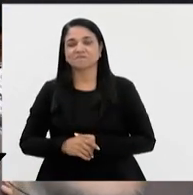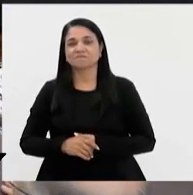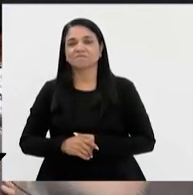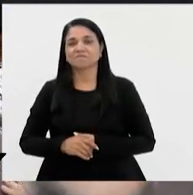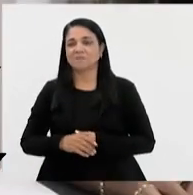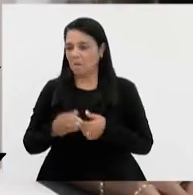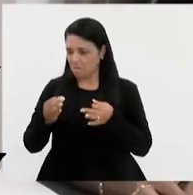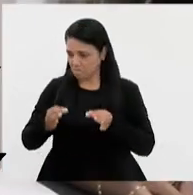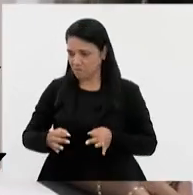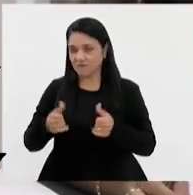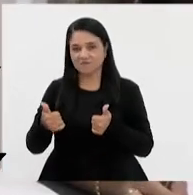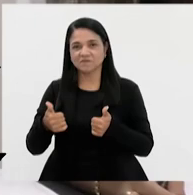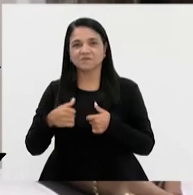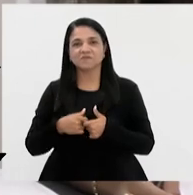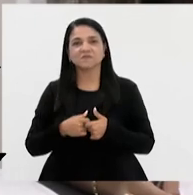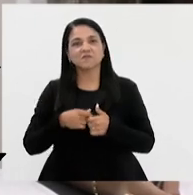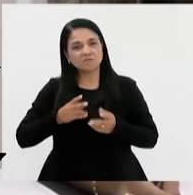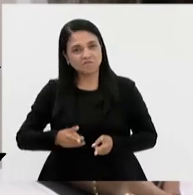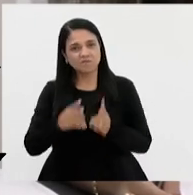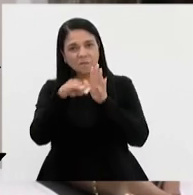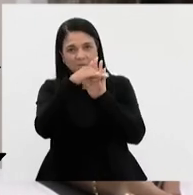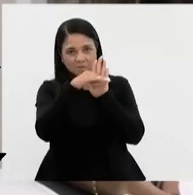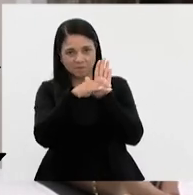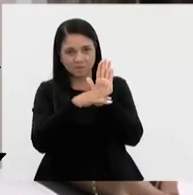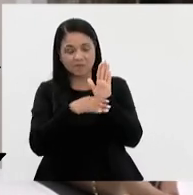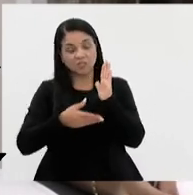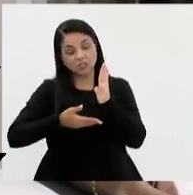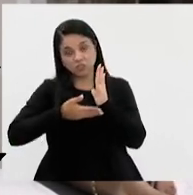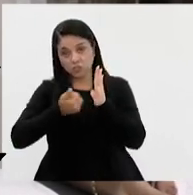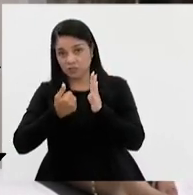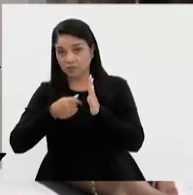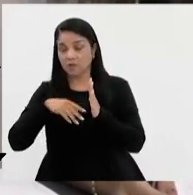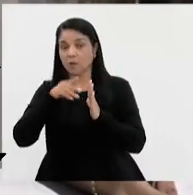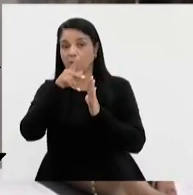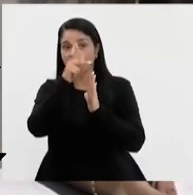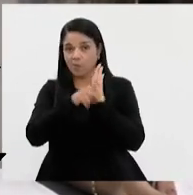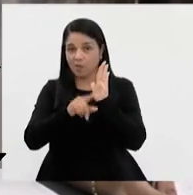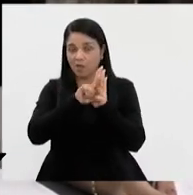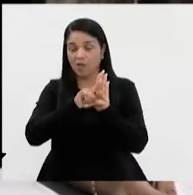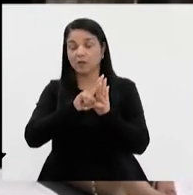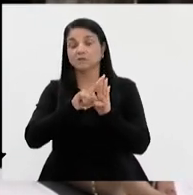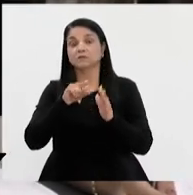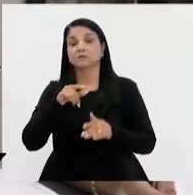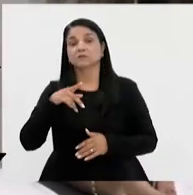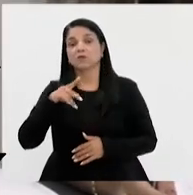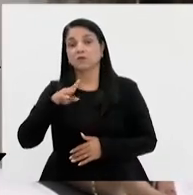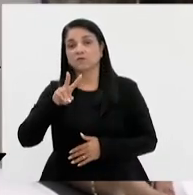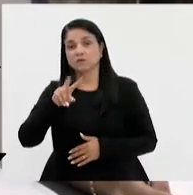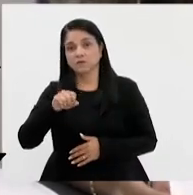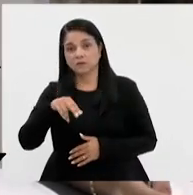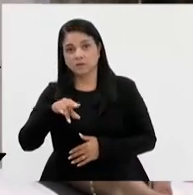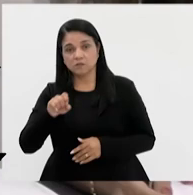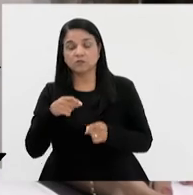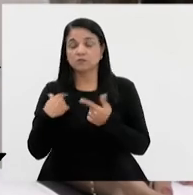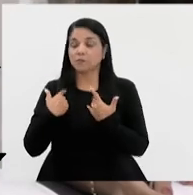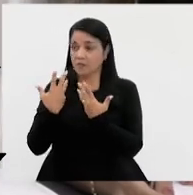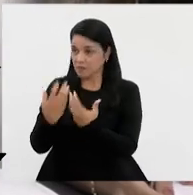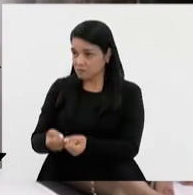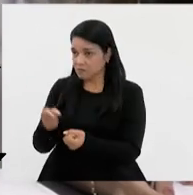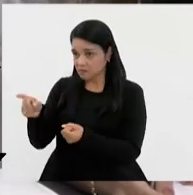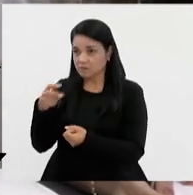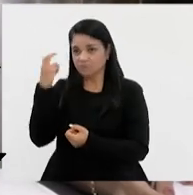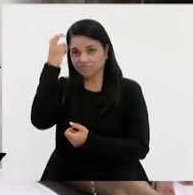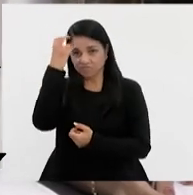Perfeito. Dando prosseguimento à pauta, estão retirados os projetos do deputado Vinícius Cozzolino, acatando também a solicitação da deputada Verônica, para que